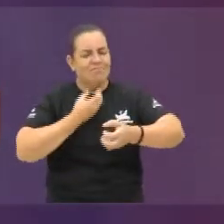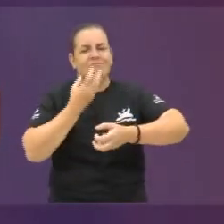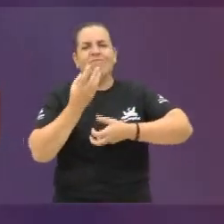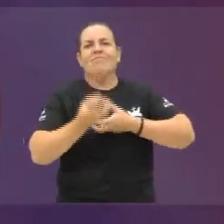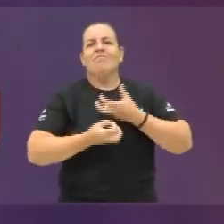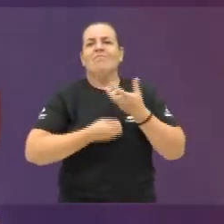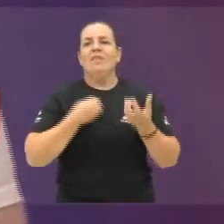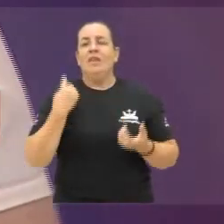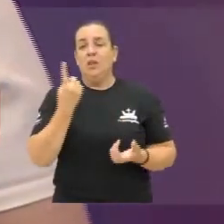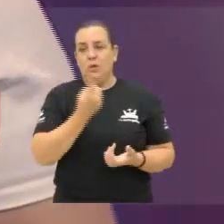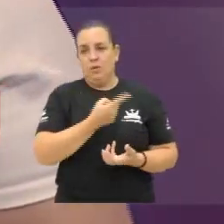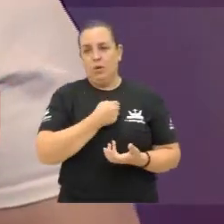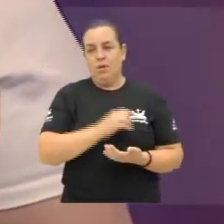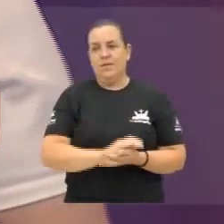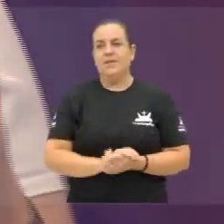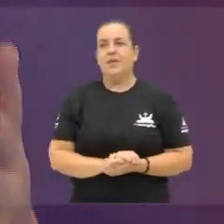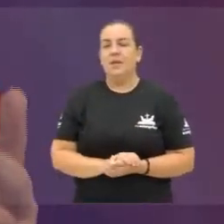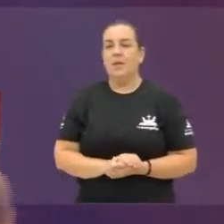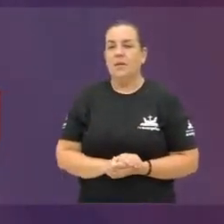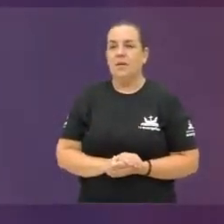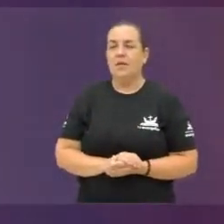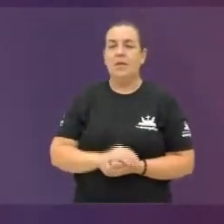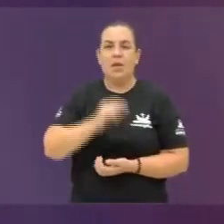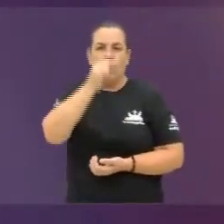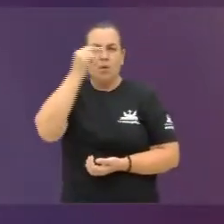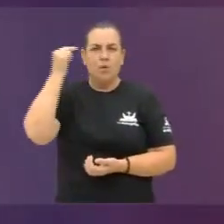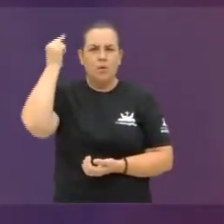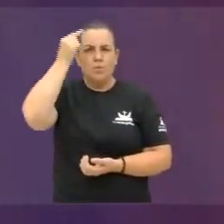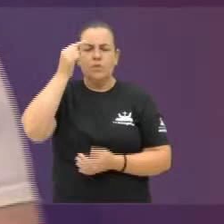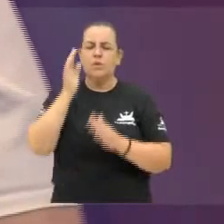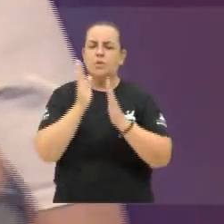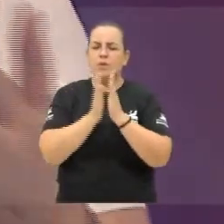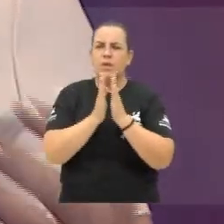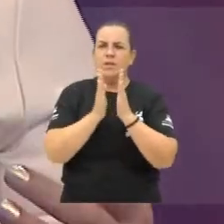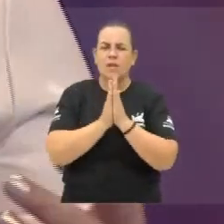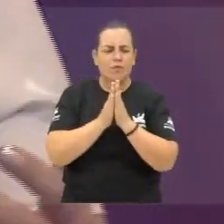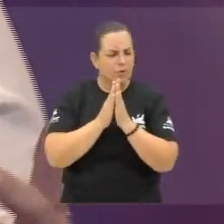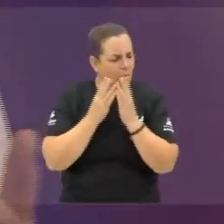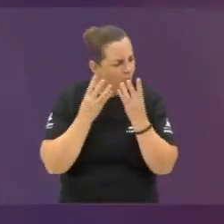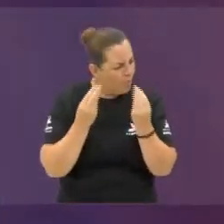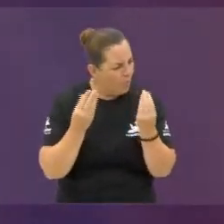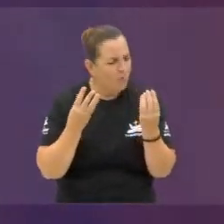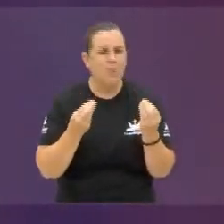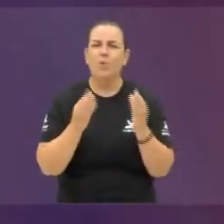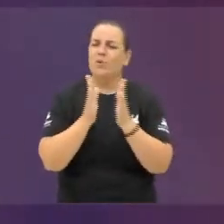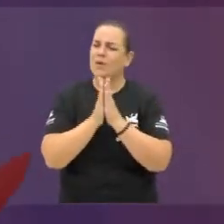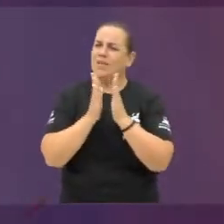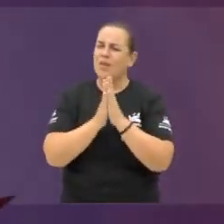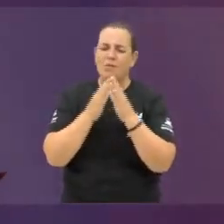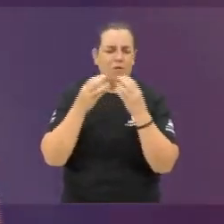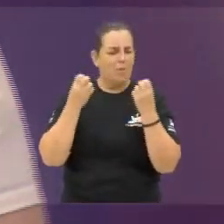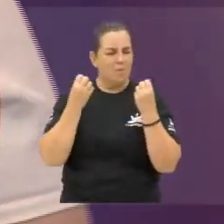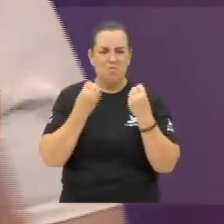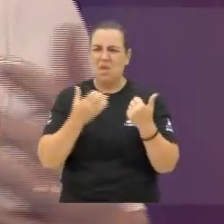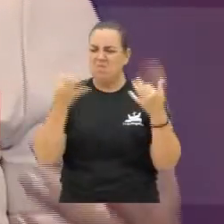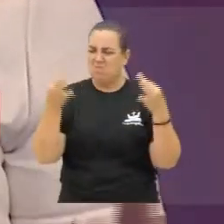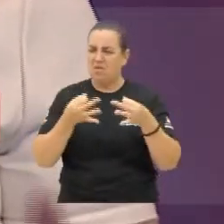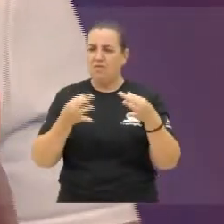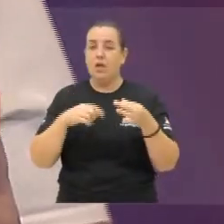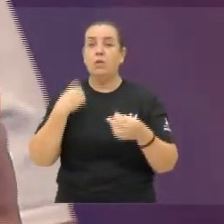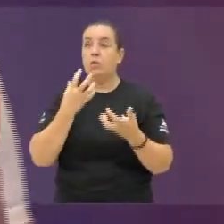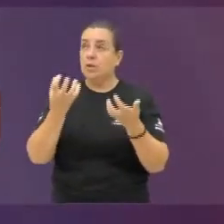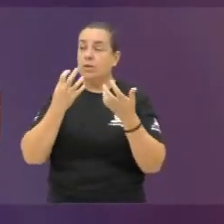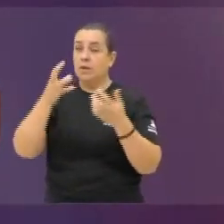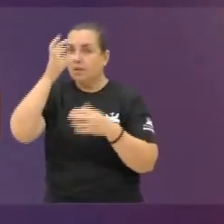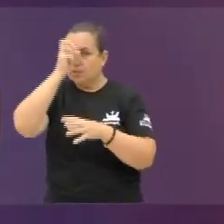nós. Os santos rezavam muito e rezavam bem. E nós queremos aprender